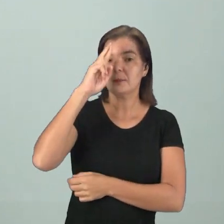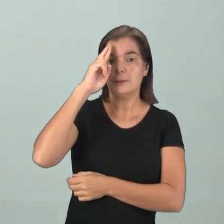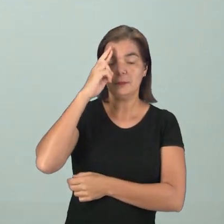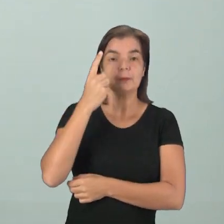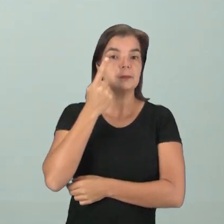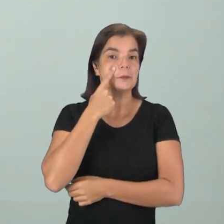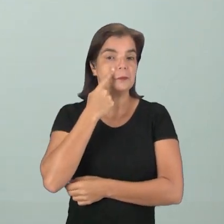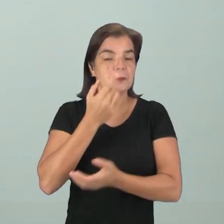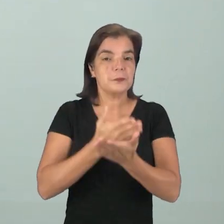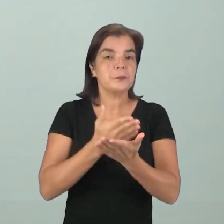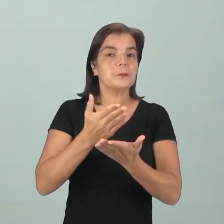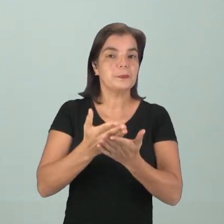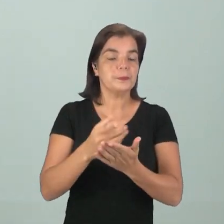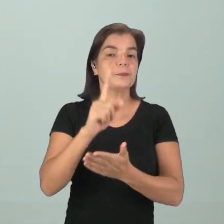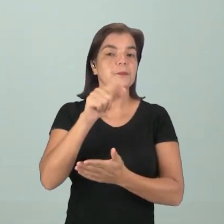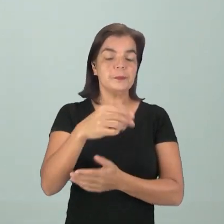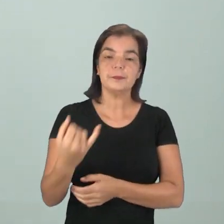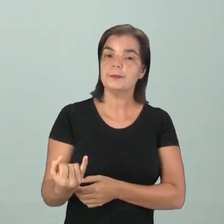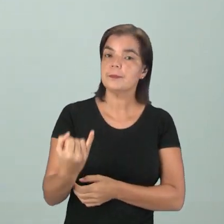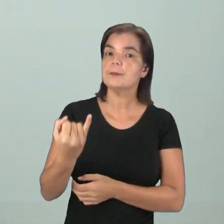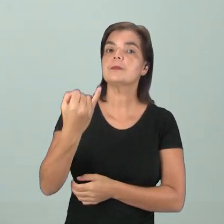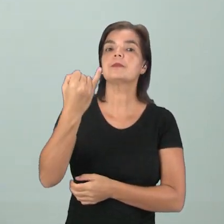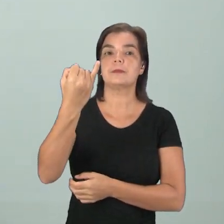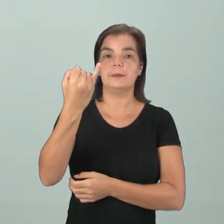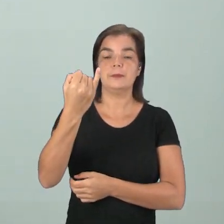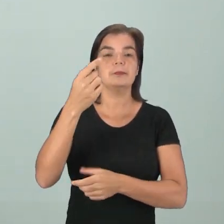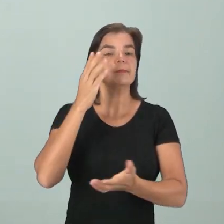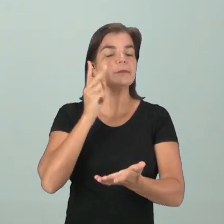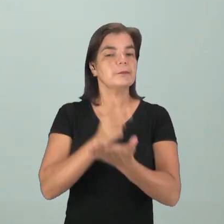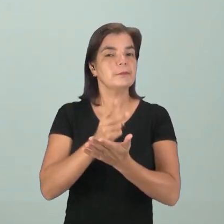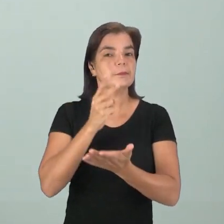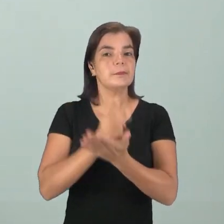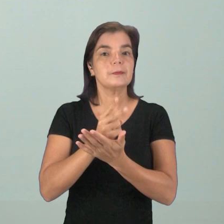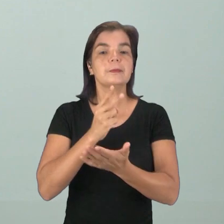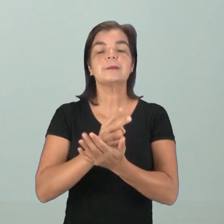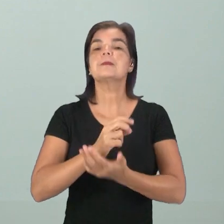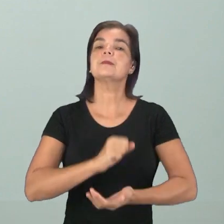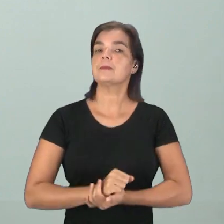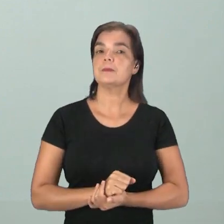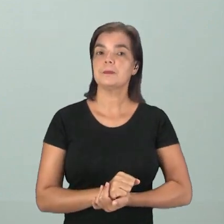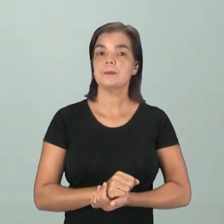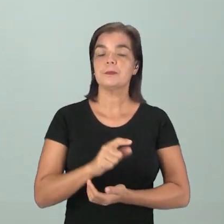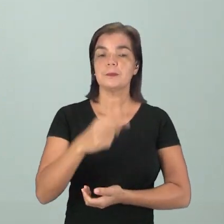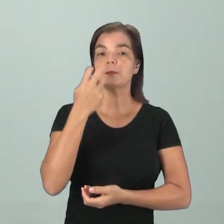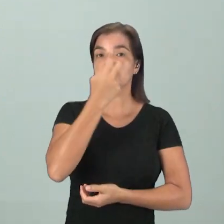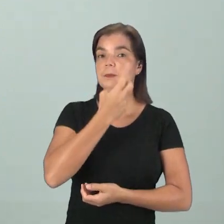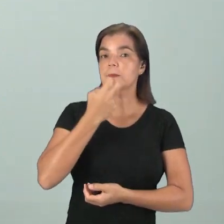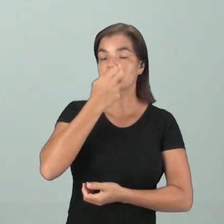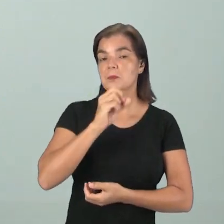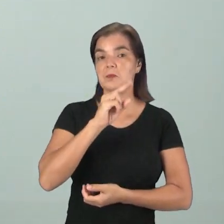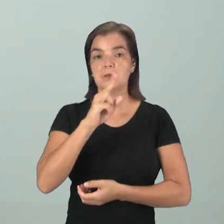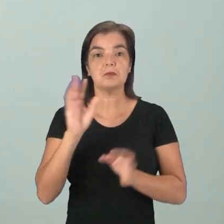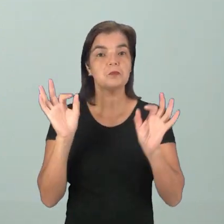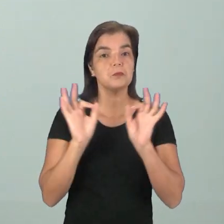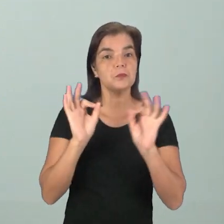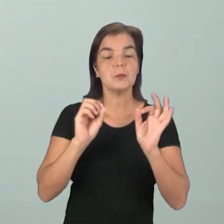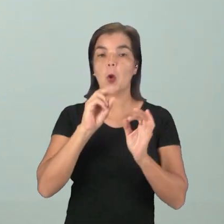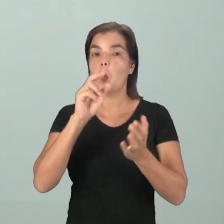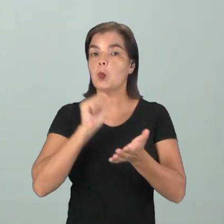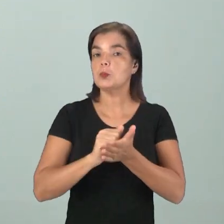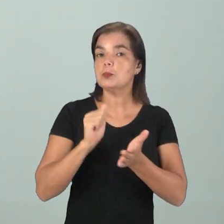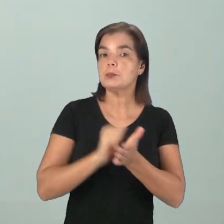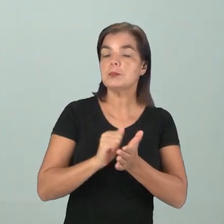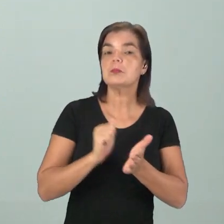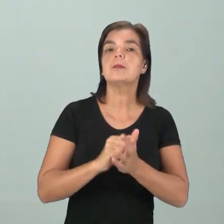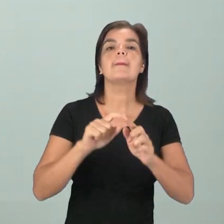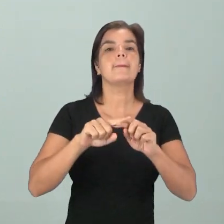Que foi o que a gente viu no começo, que são essas fontes que geralmente são orais ou não orais, ou